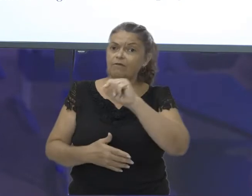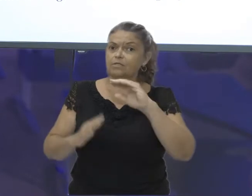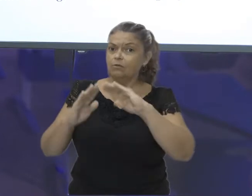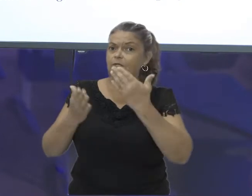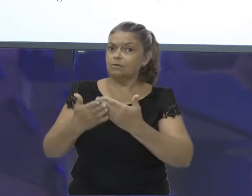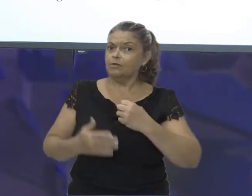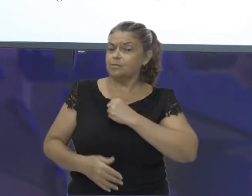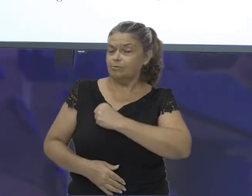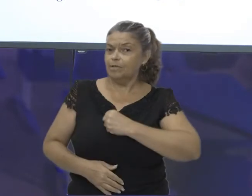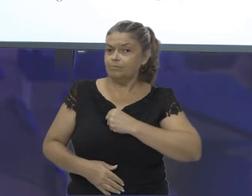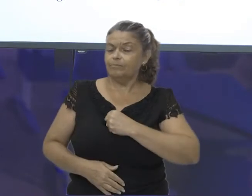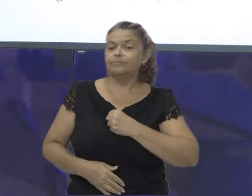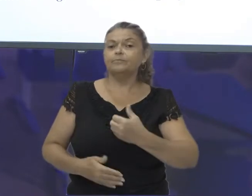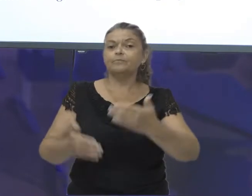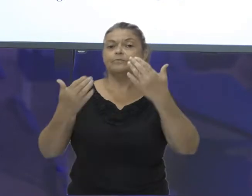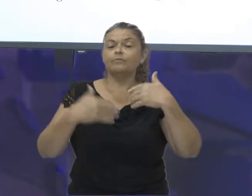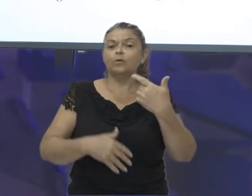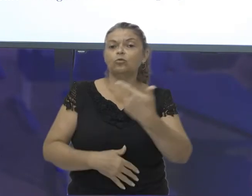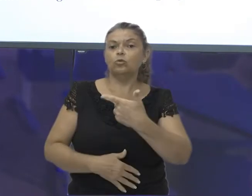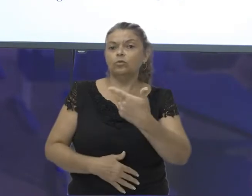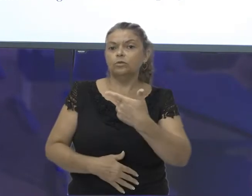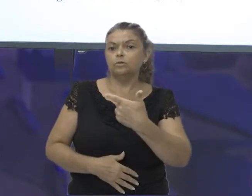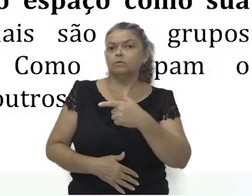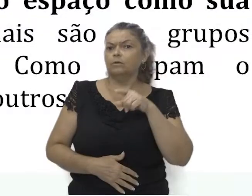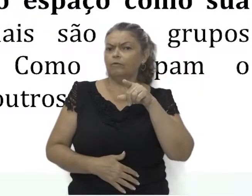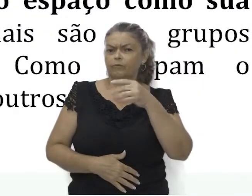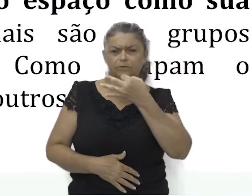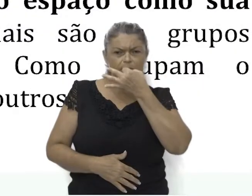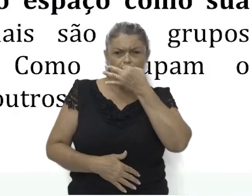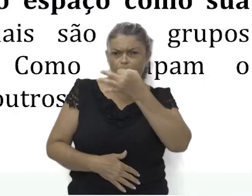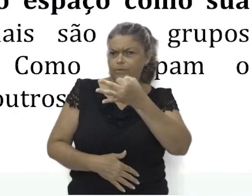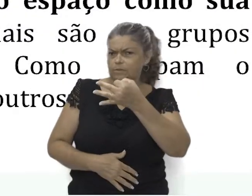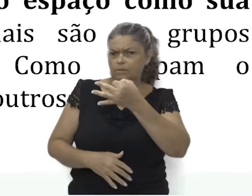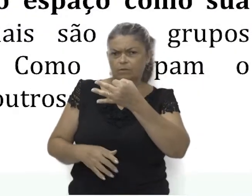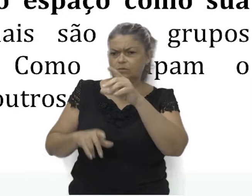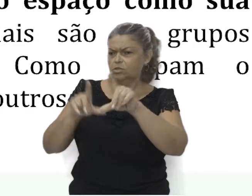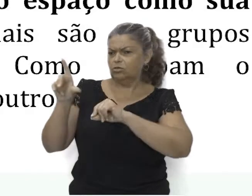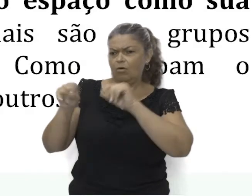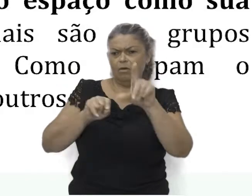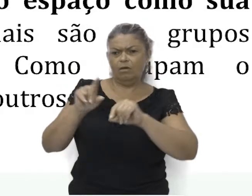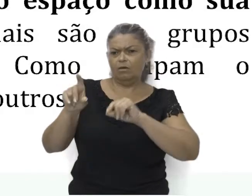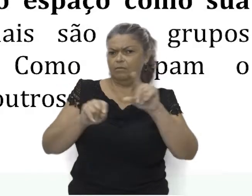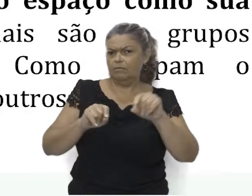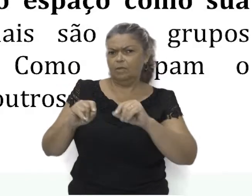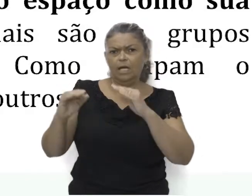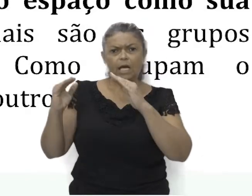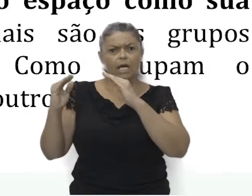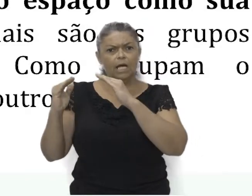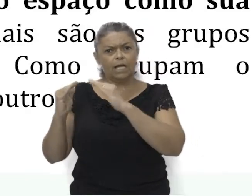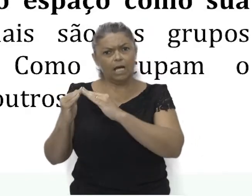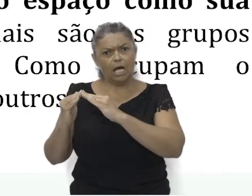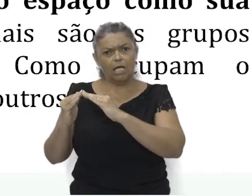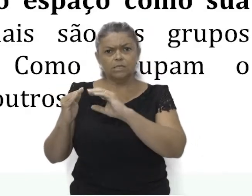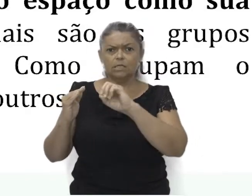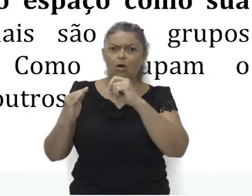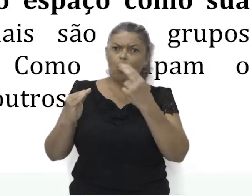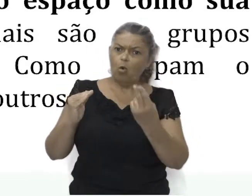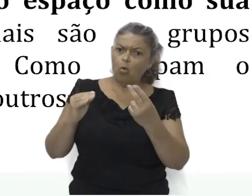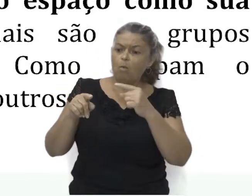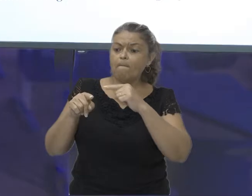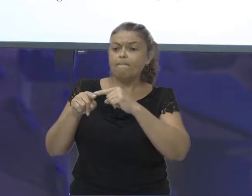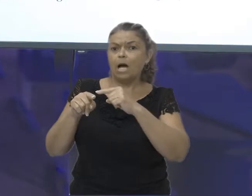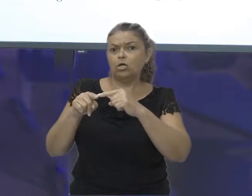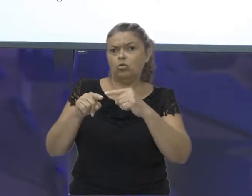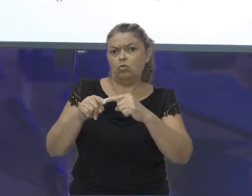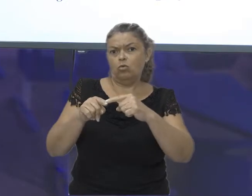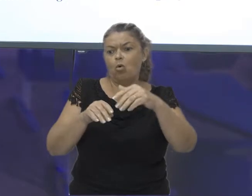No passo 2, número 2, você tem a opção de escolher a casa e o seu bairro. Aí